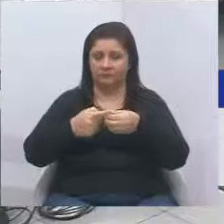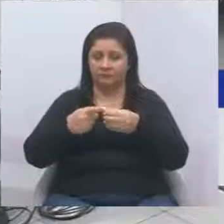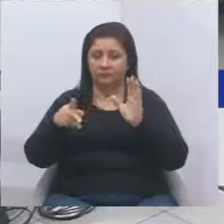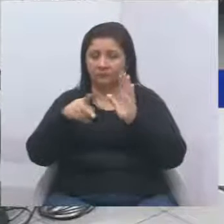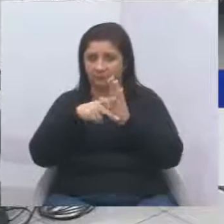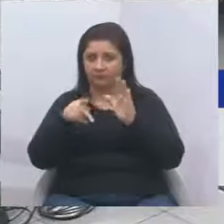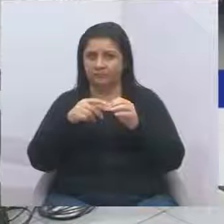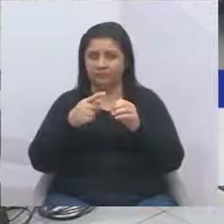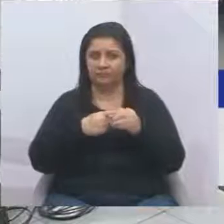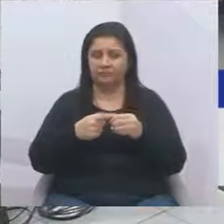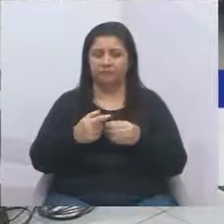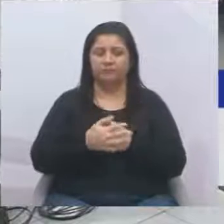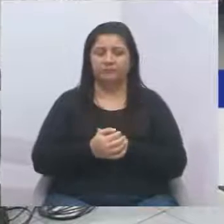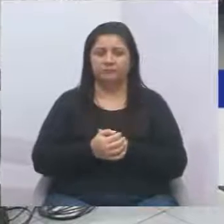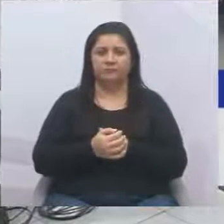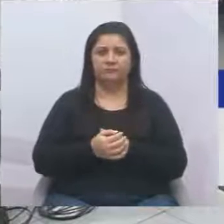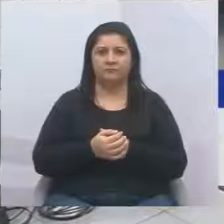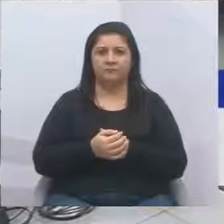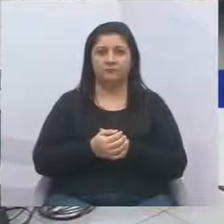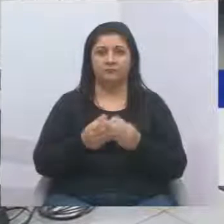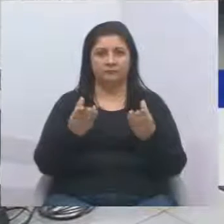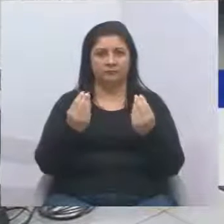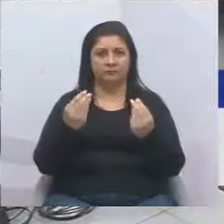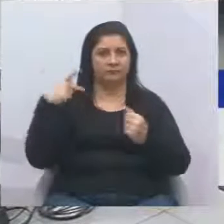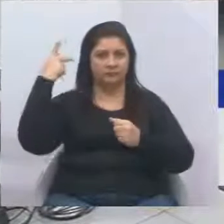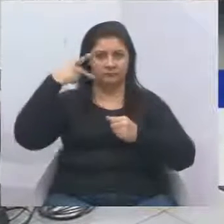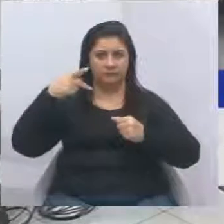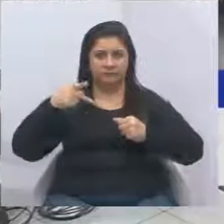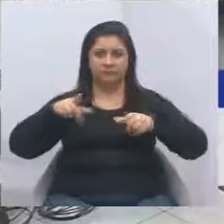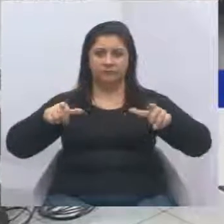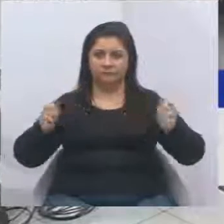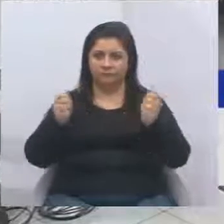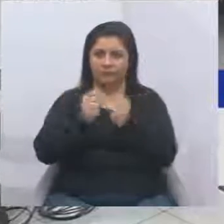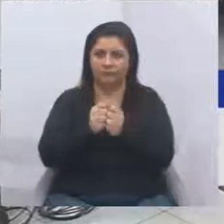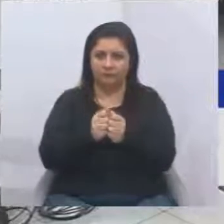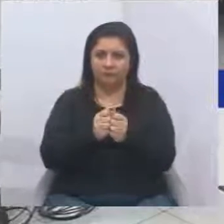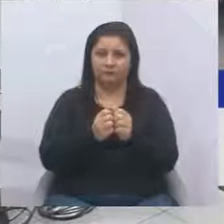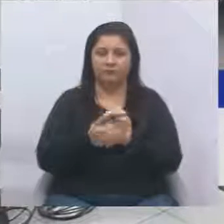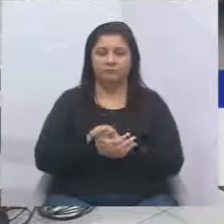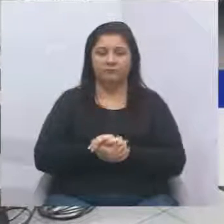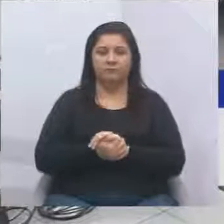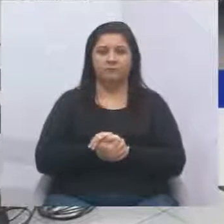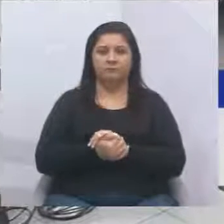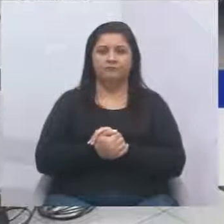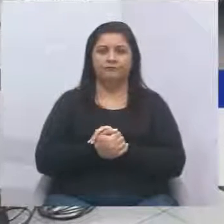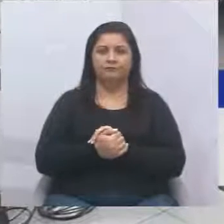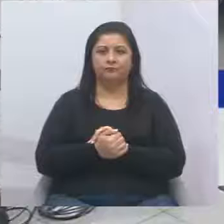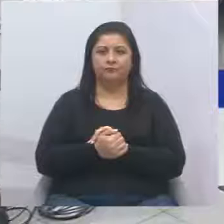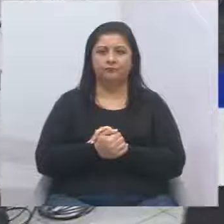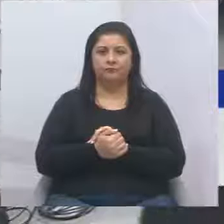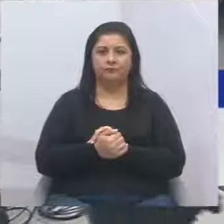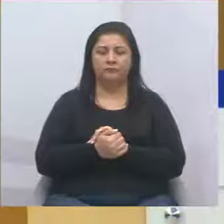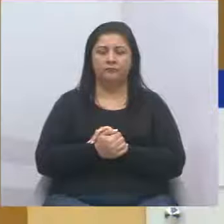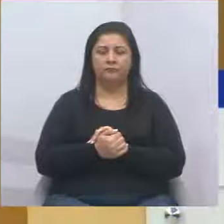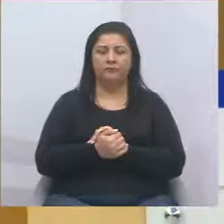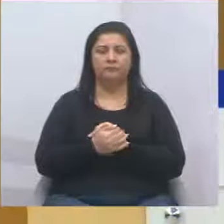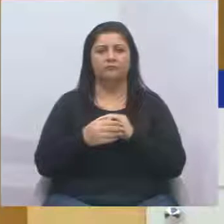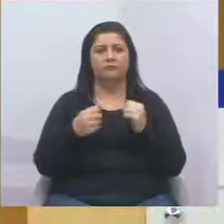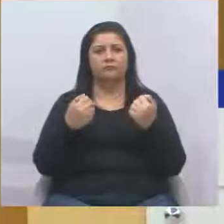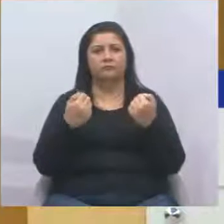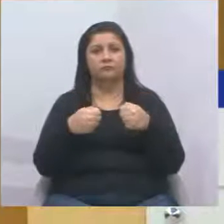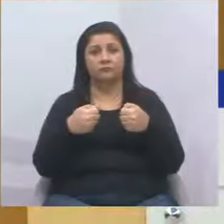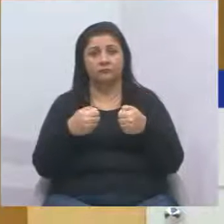são vários vereadores que estão nesse projeto de lei. Então, há uma necessidade mínima